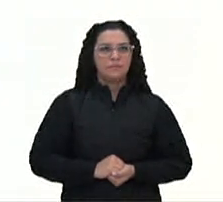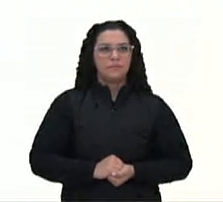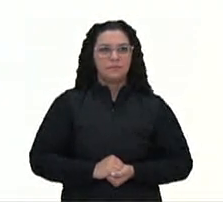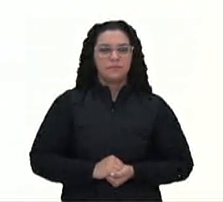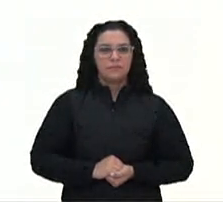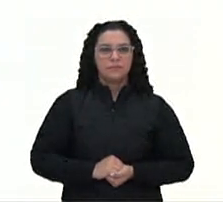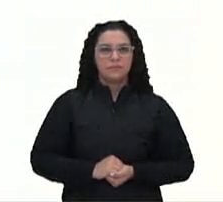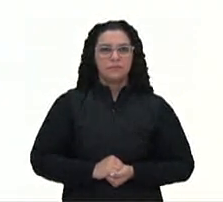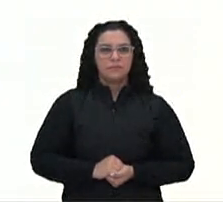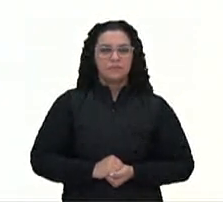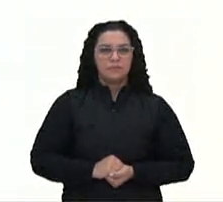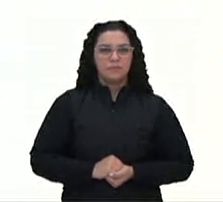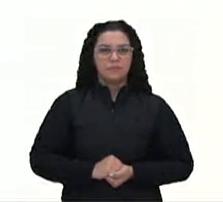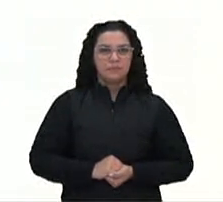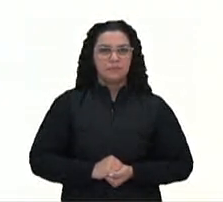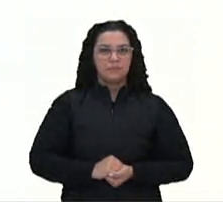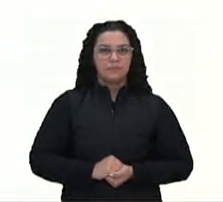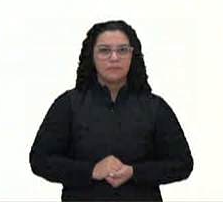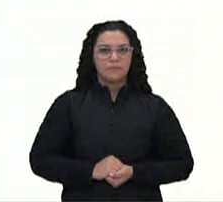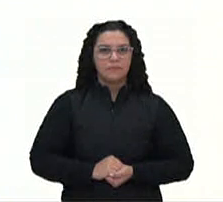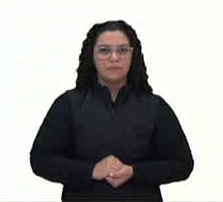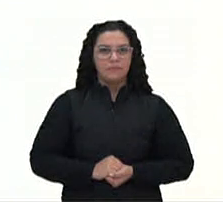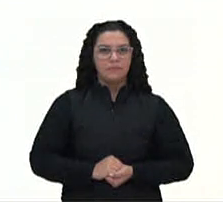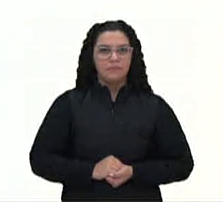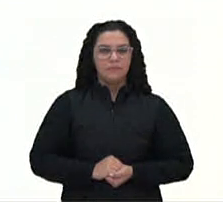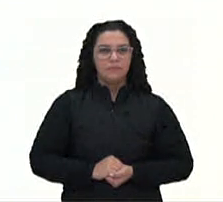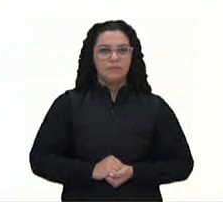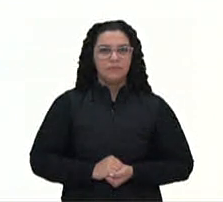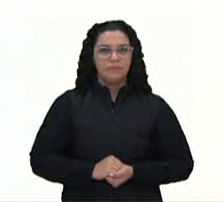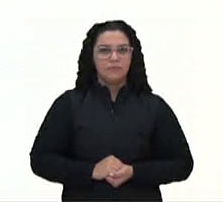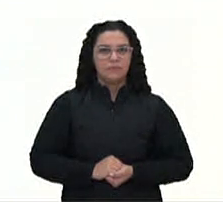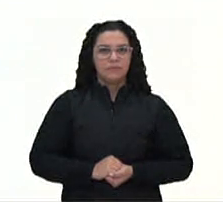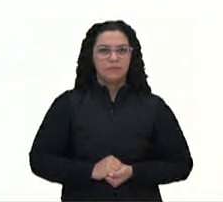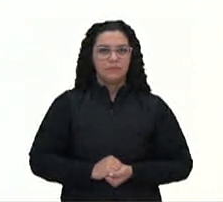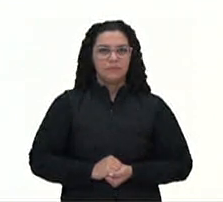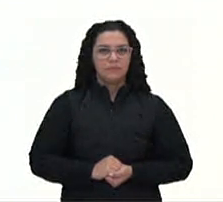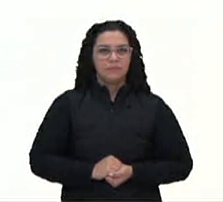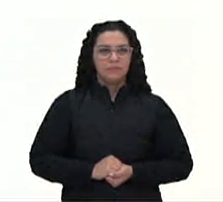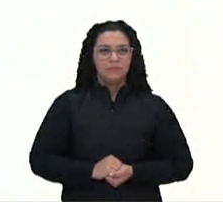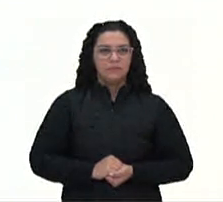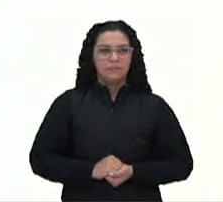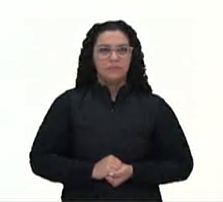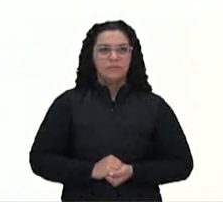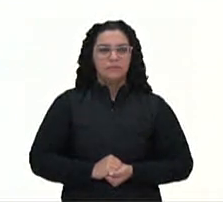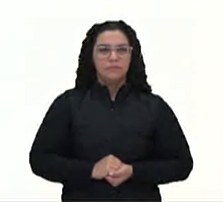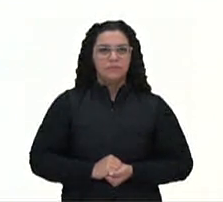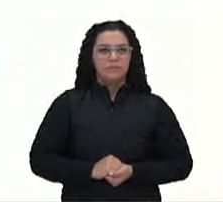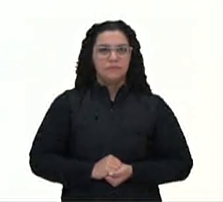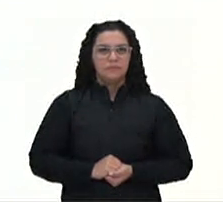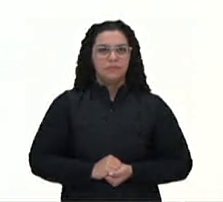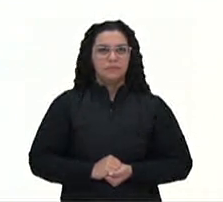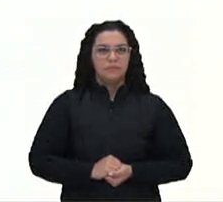physical sport. It was invented by the French comic book artist Enki Bilal in